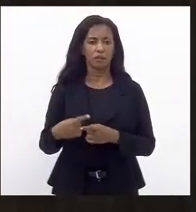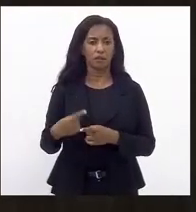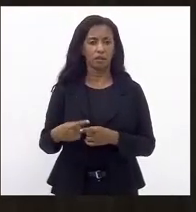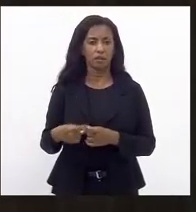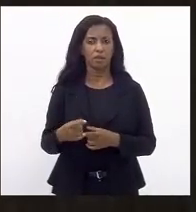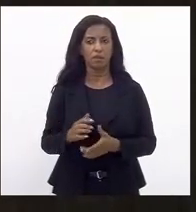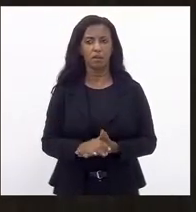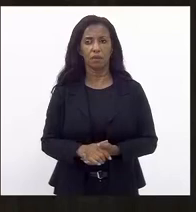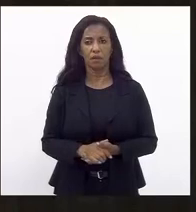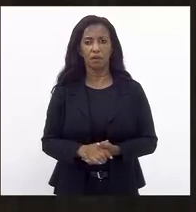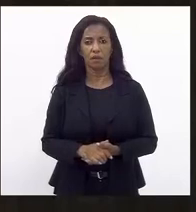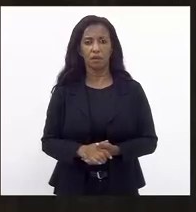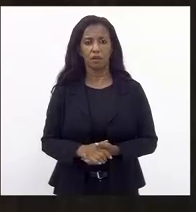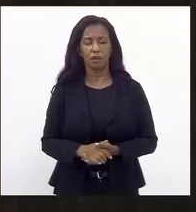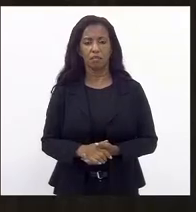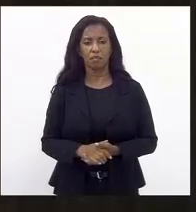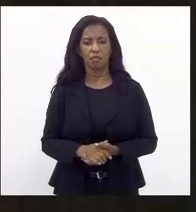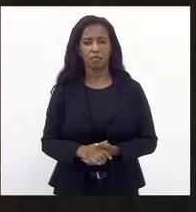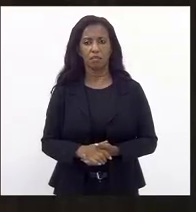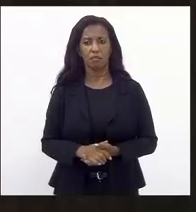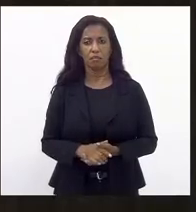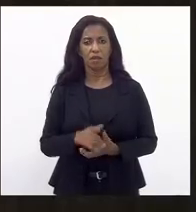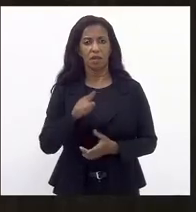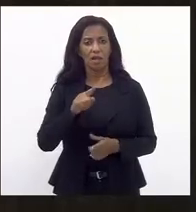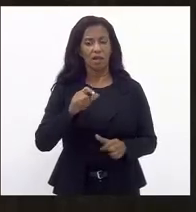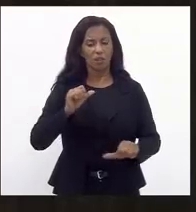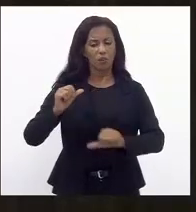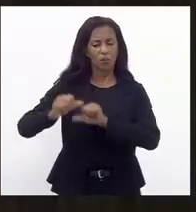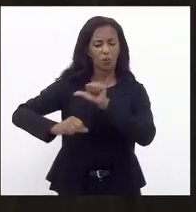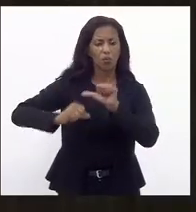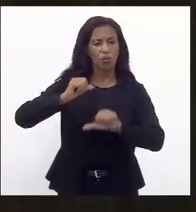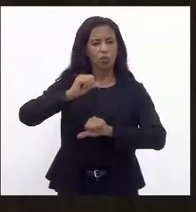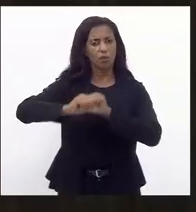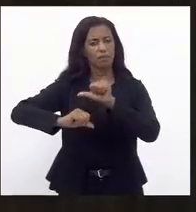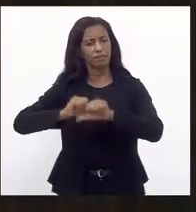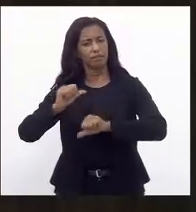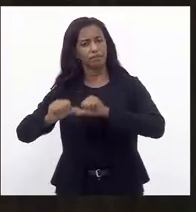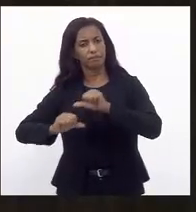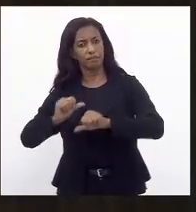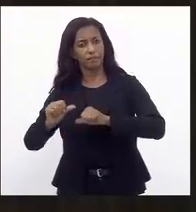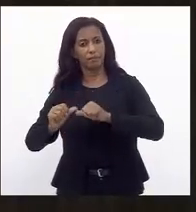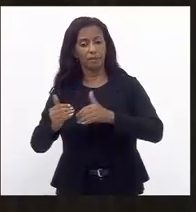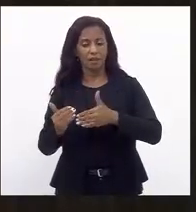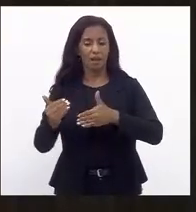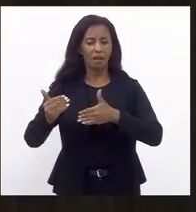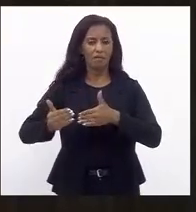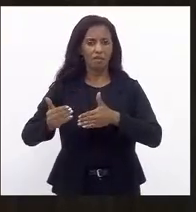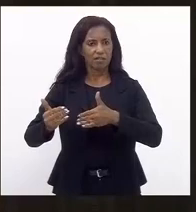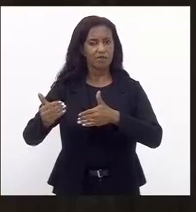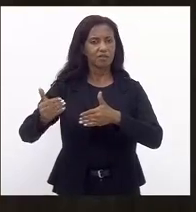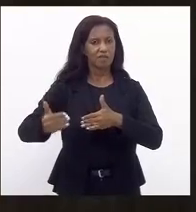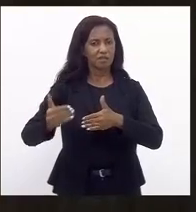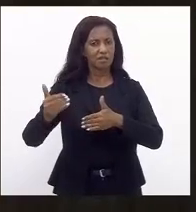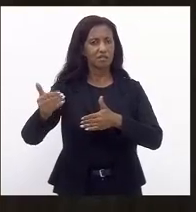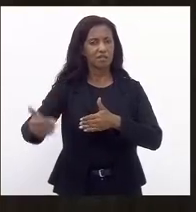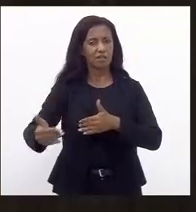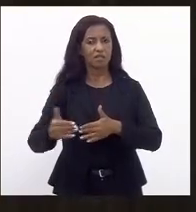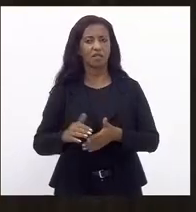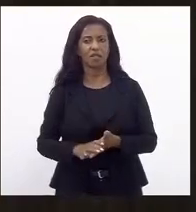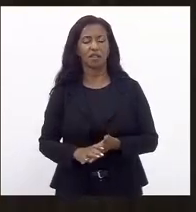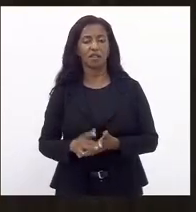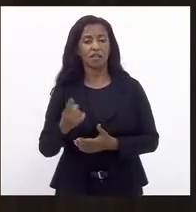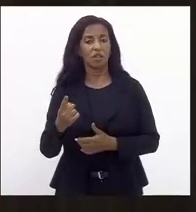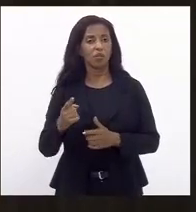é ele se modifica o tempo todo e avança e um